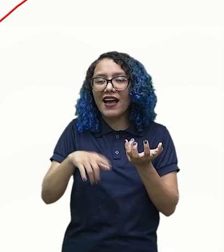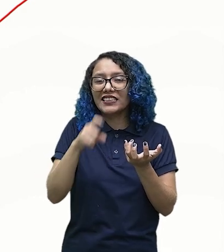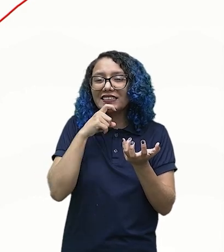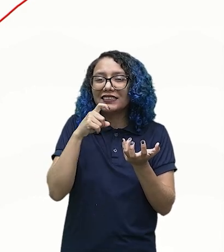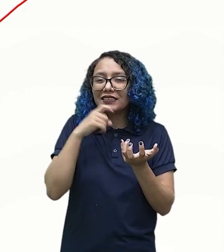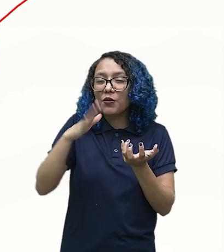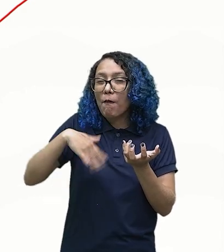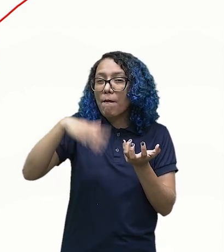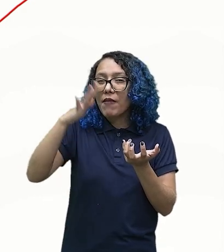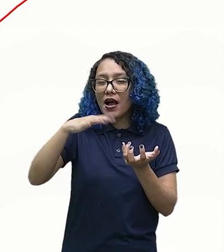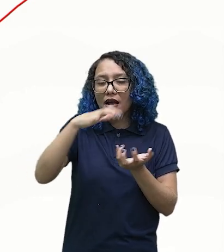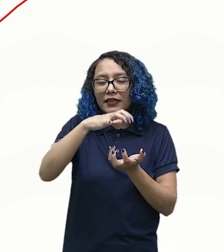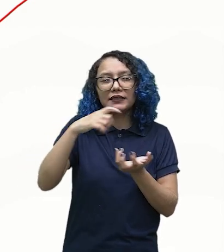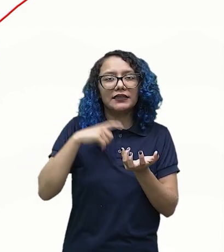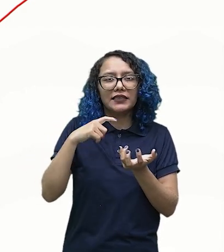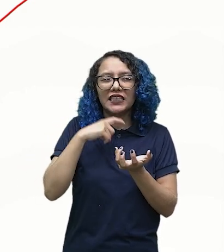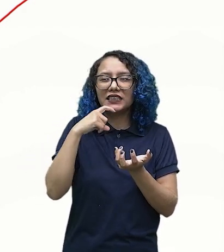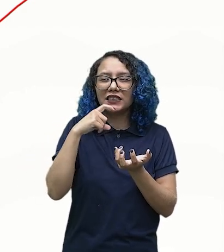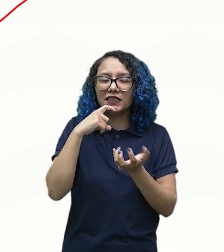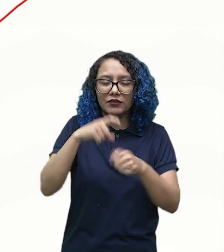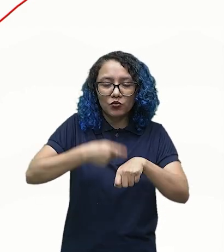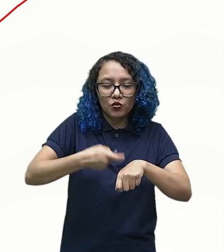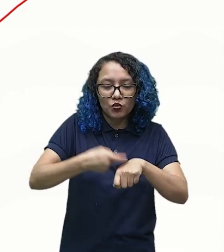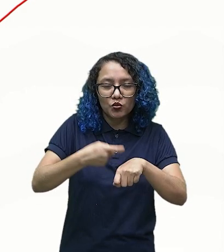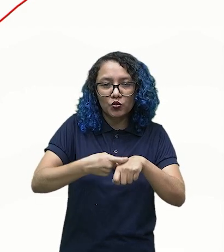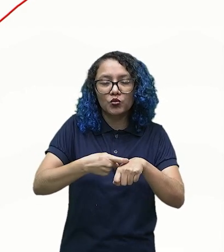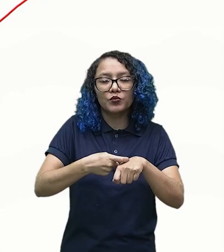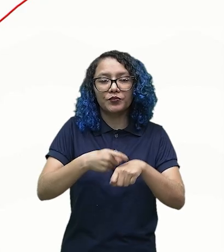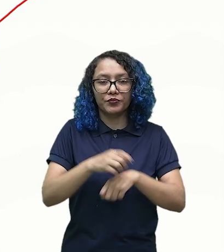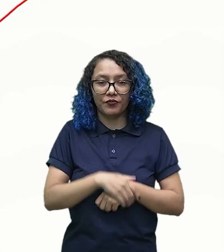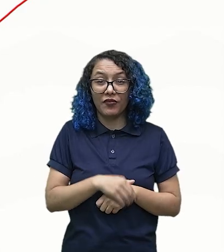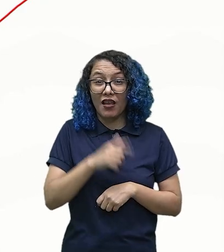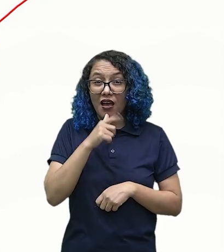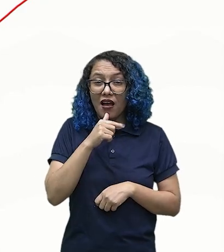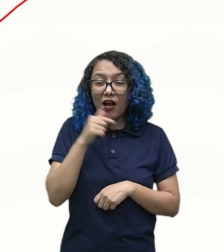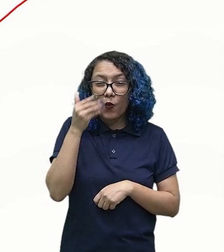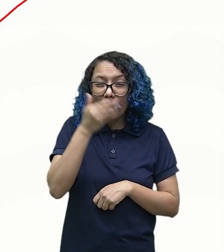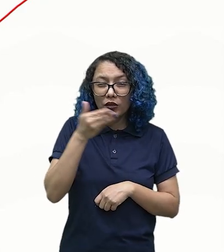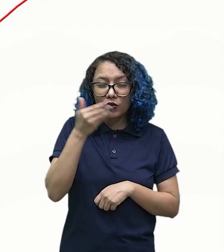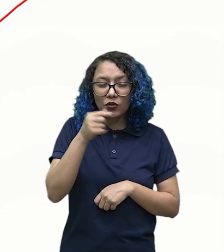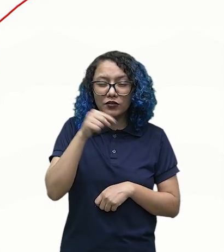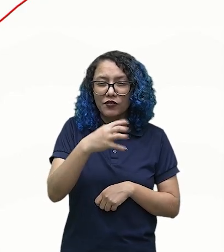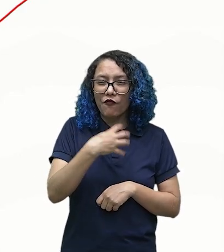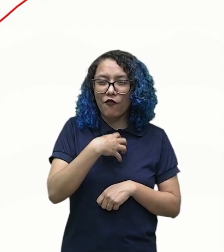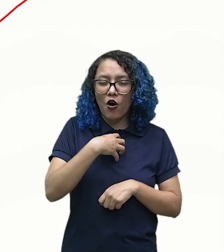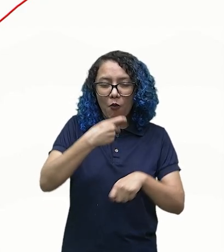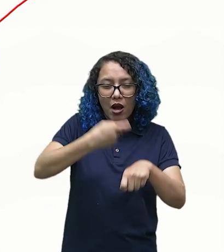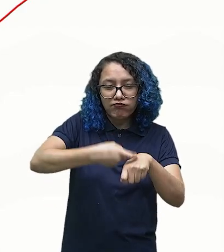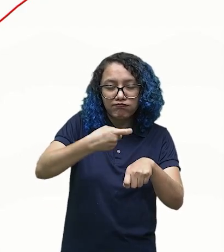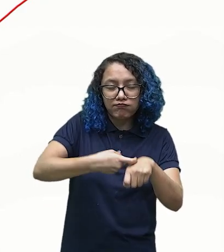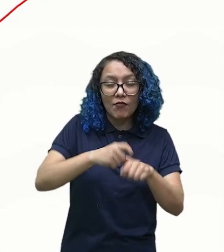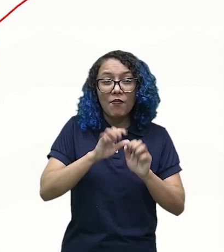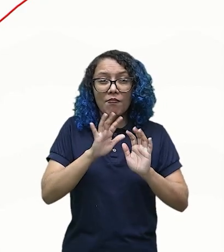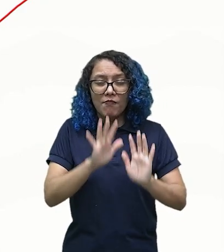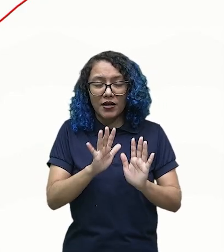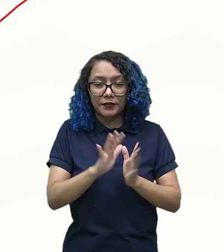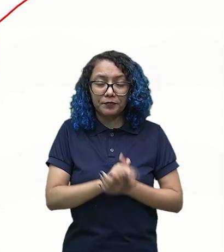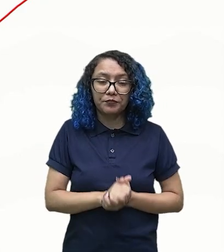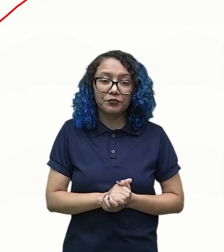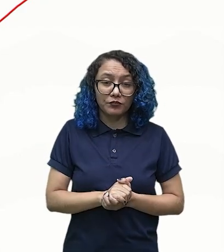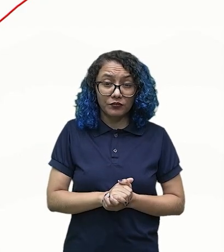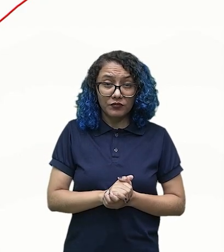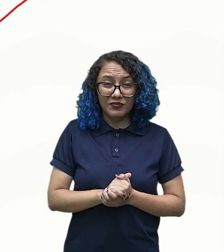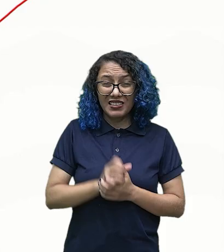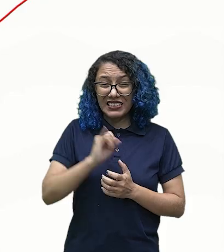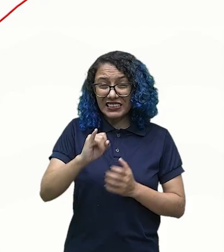concentram quantidades de gelo, ou seja, água doce armazenada na forma de gelo. Só que com o aumento da temperatura do planeta